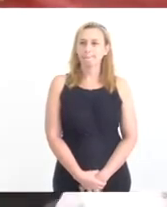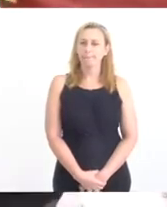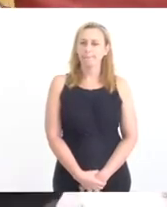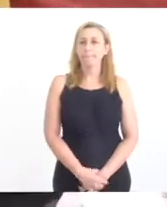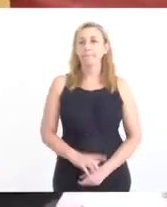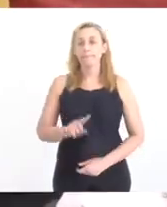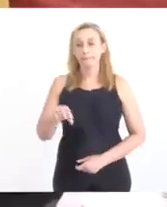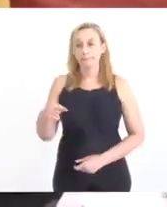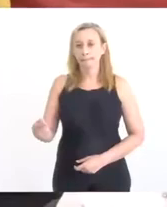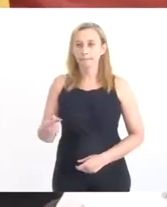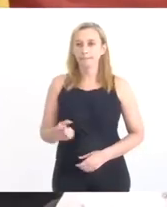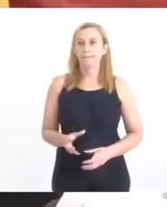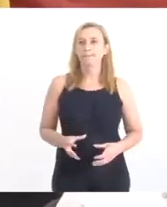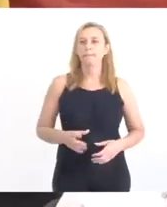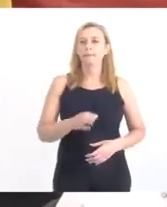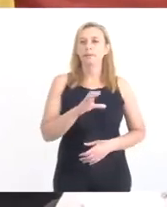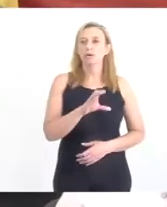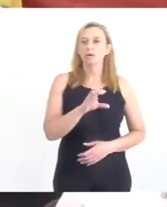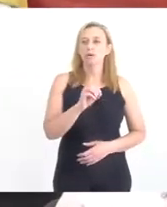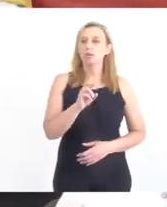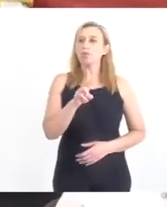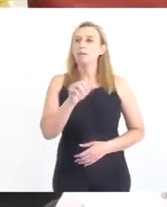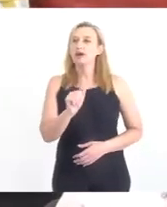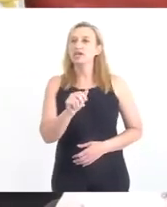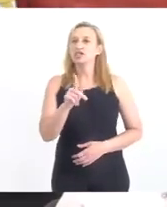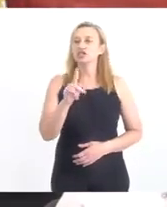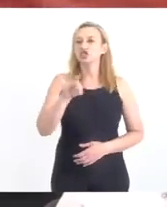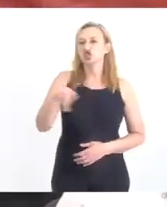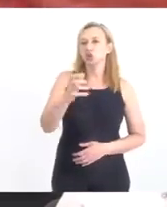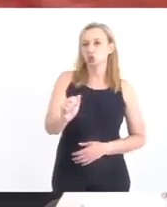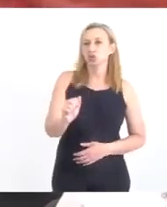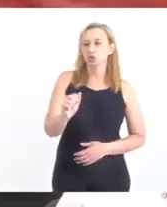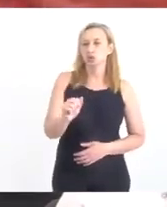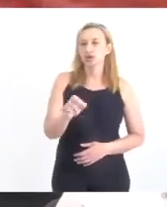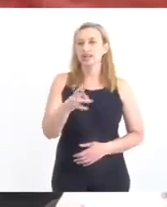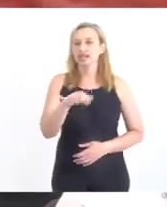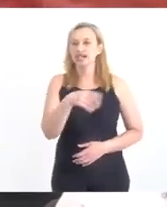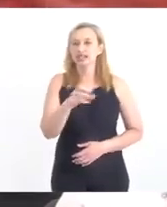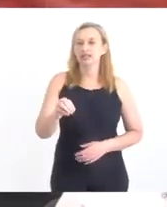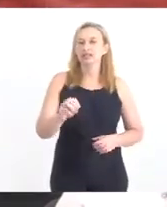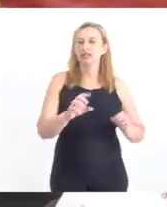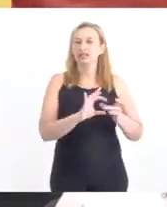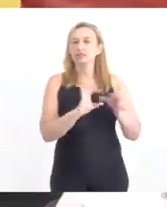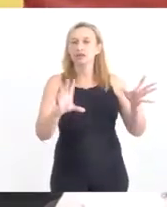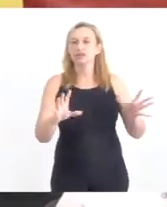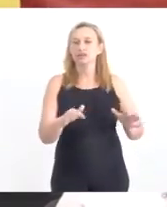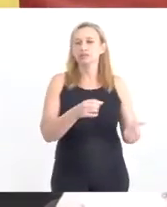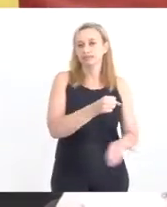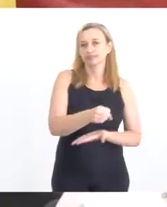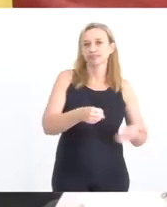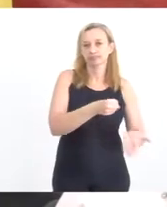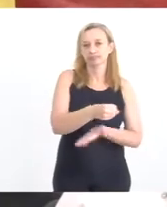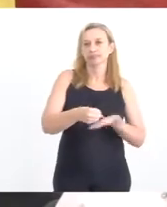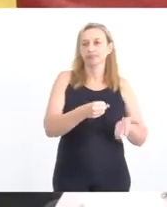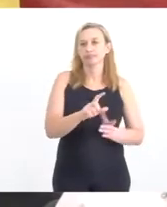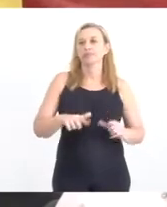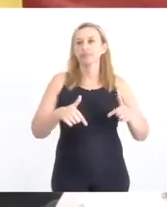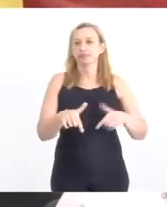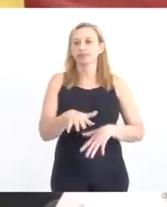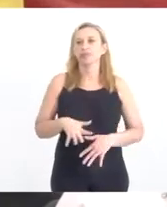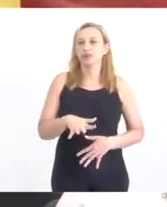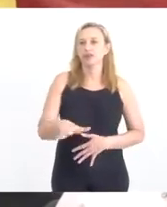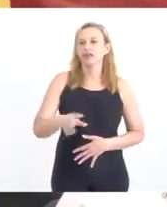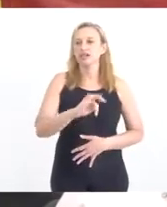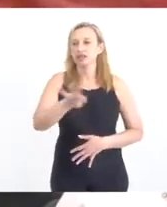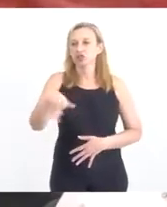o próximo coletiva ocupa a Tijuca que é o coletivo de radicalização da Democracia pela base que atua nas